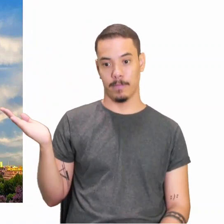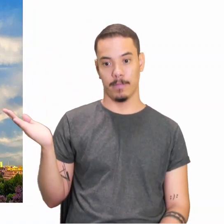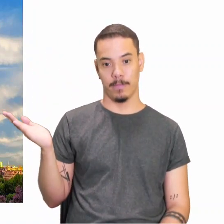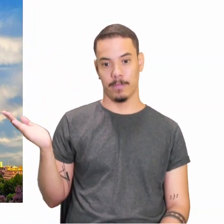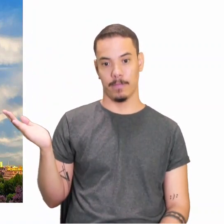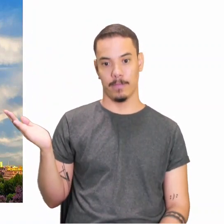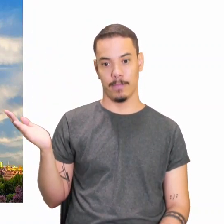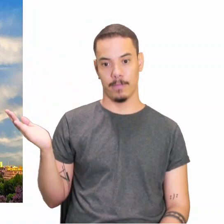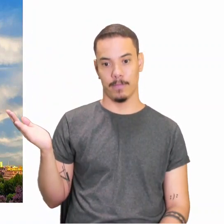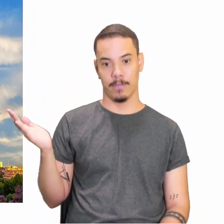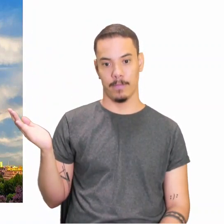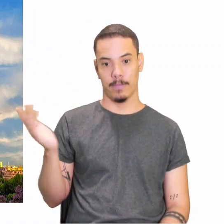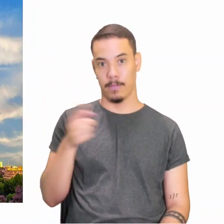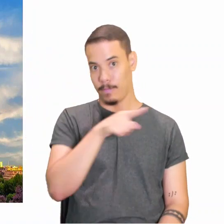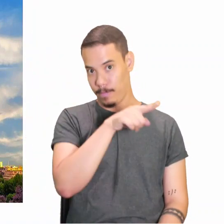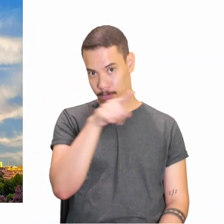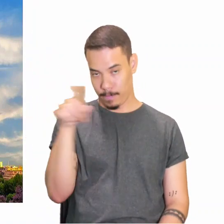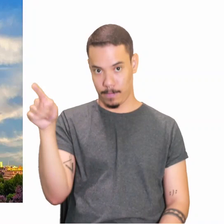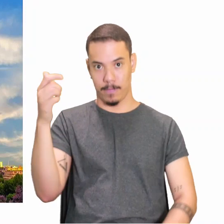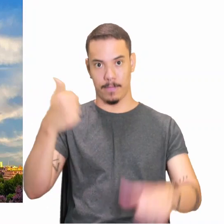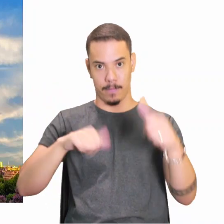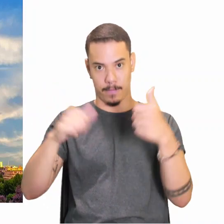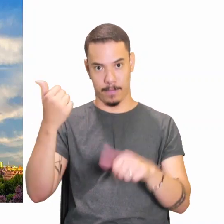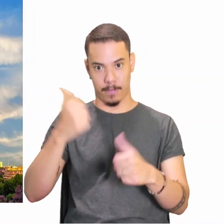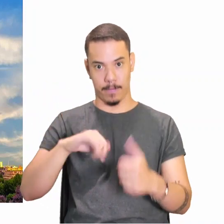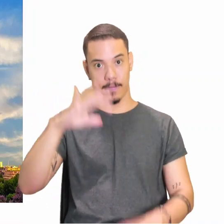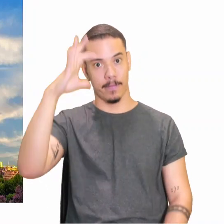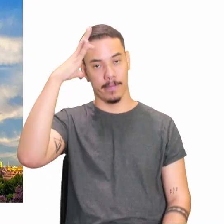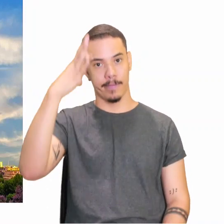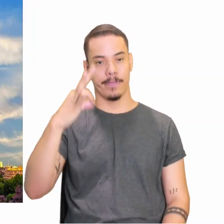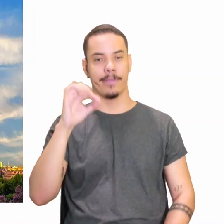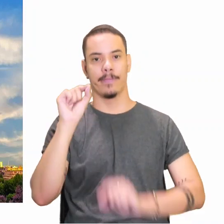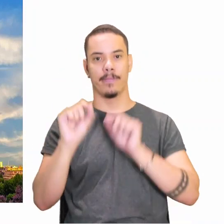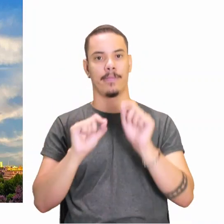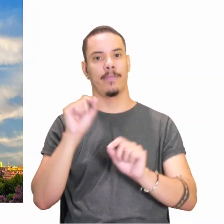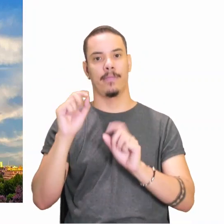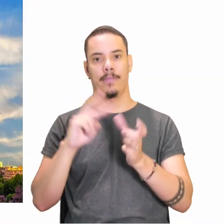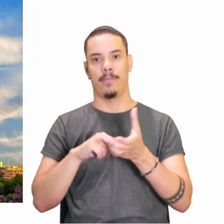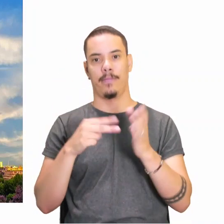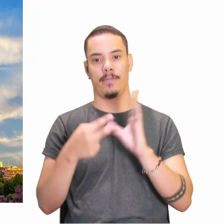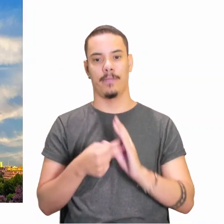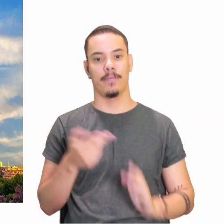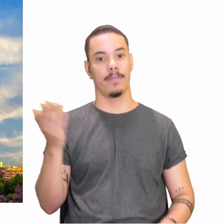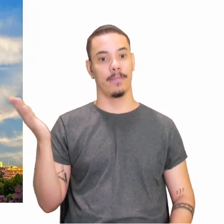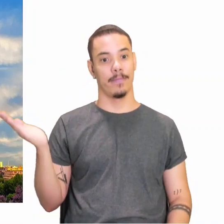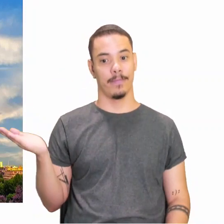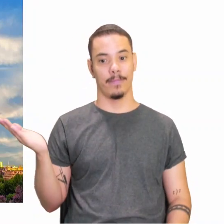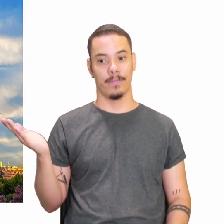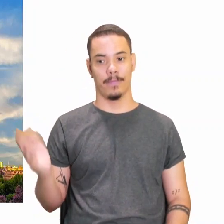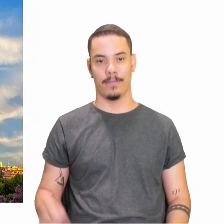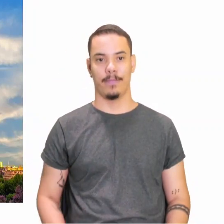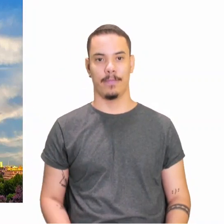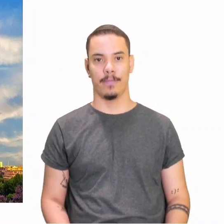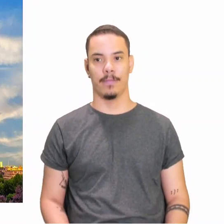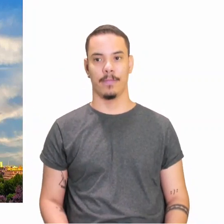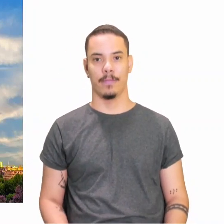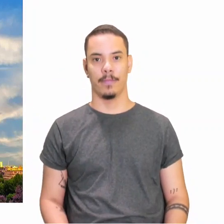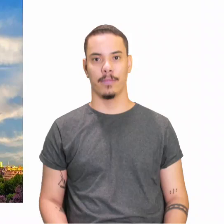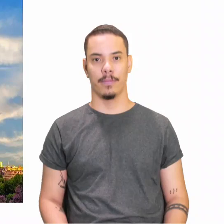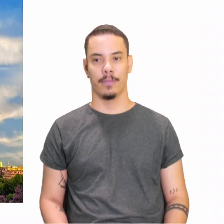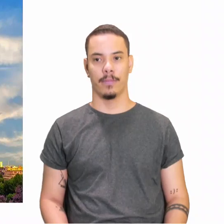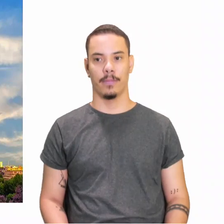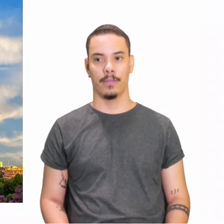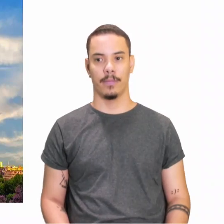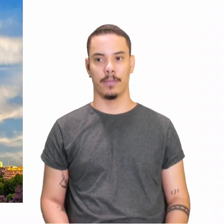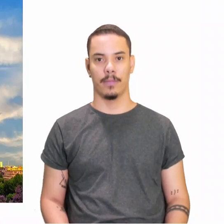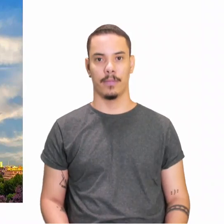essa análise, a compreensão do que vem a ser esse ambiente e esse espaço. Então vejam que nós temos aqui